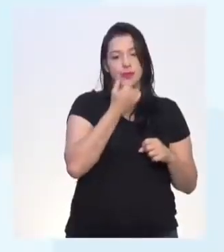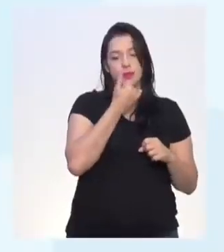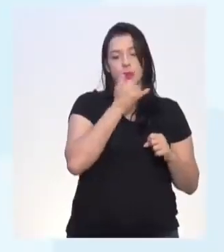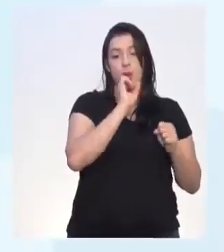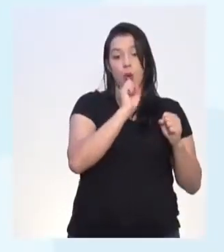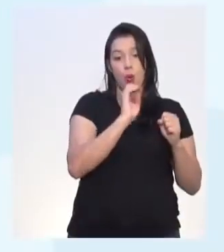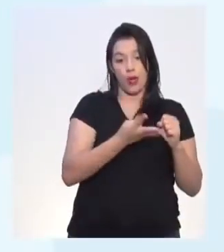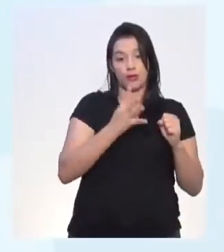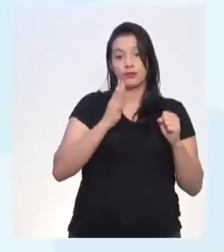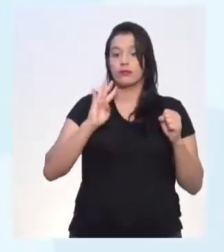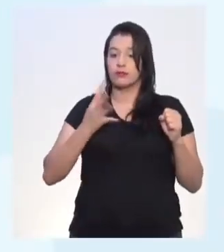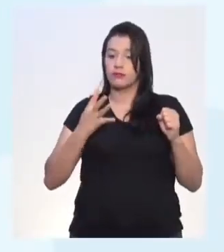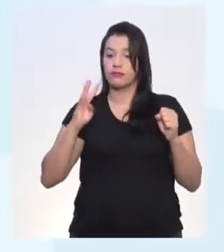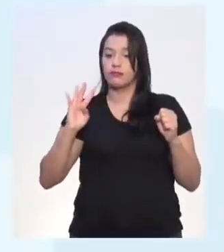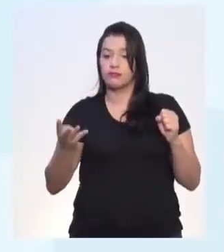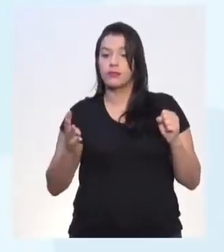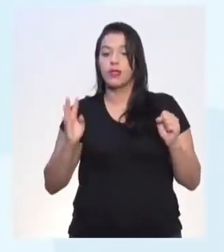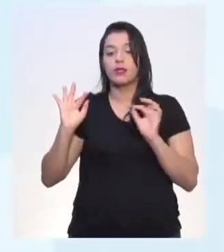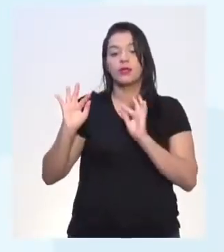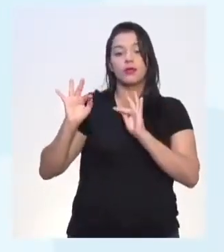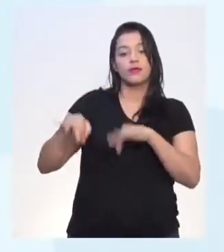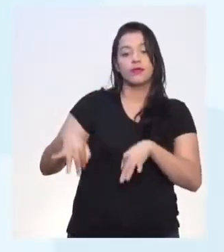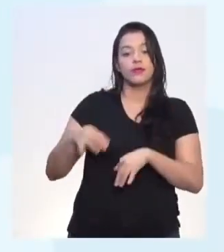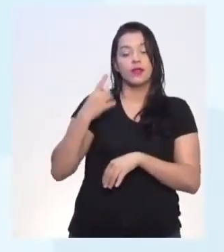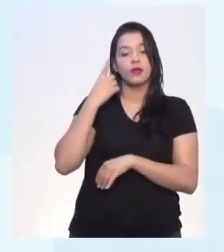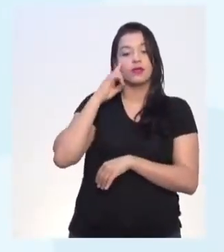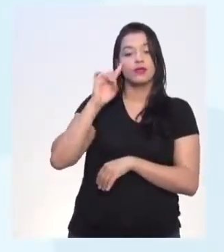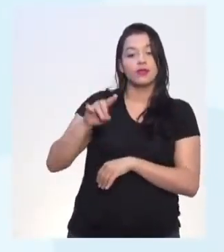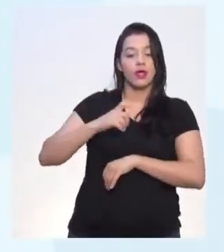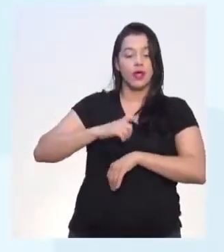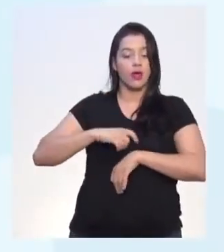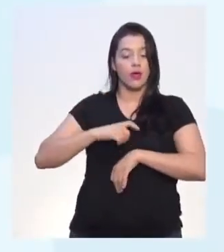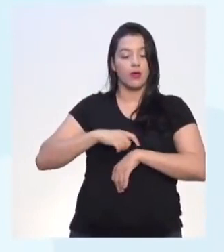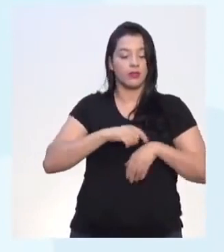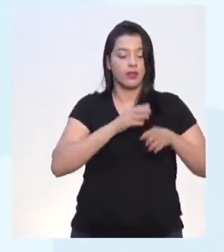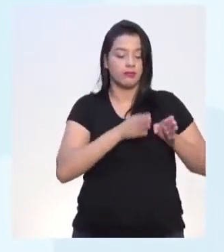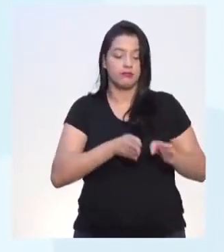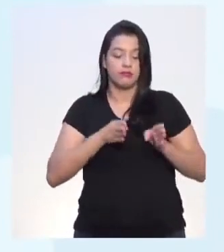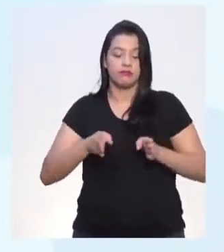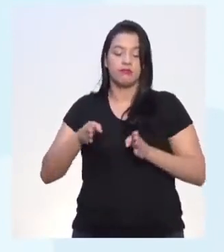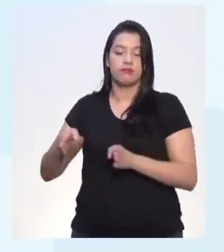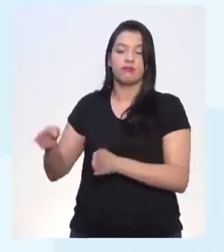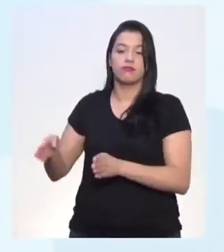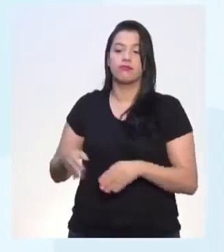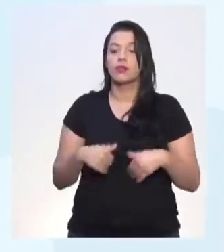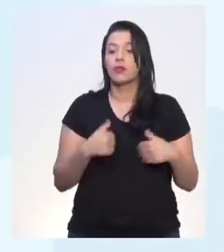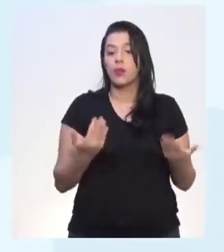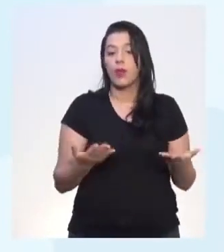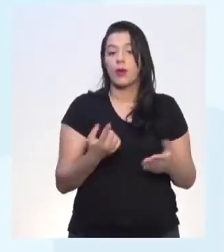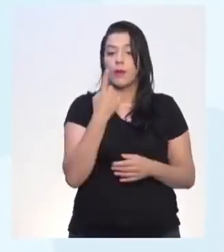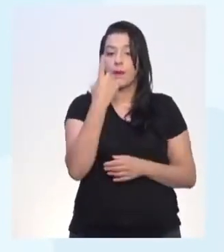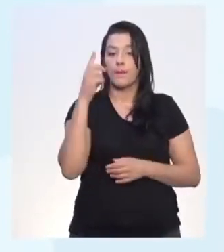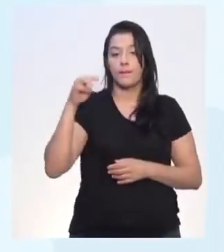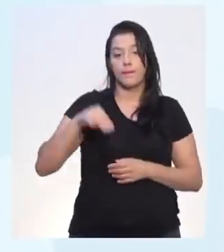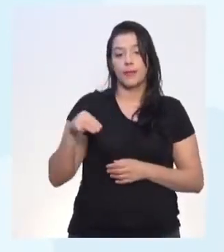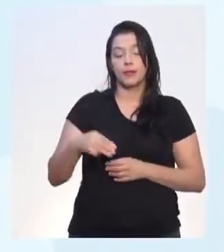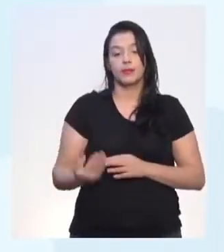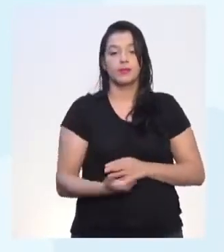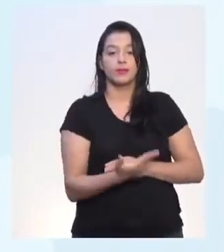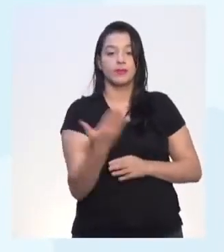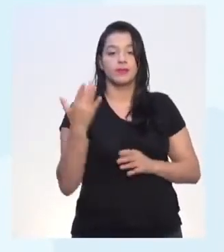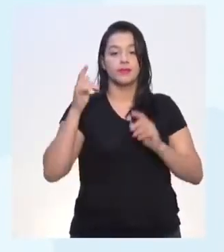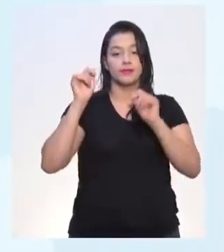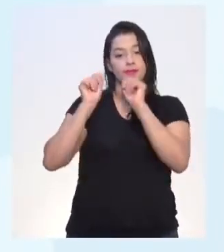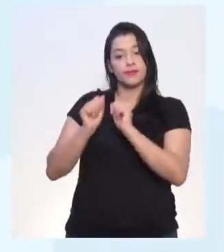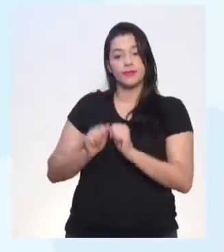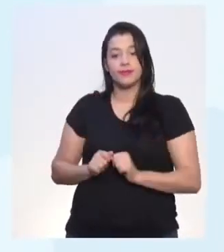quero saber, no final do dia, quais são os horários que ela teve que tomar essa medicação. 1 minuto, então, para vocês resolverem e dar para a